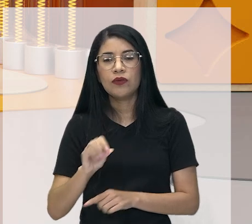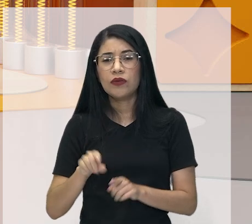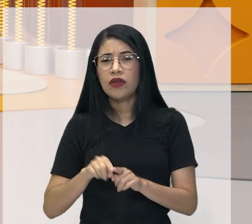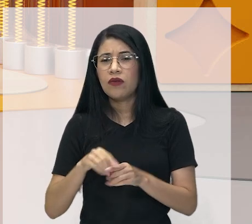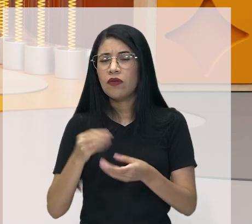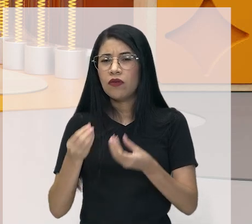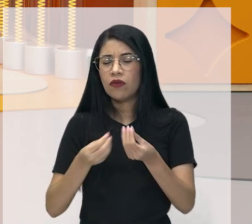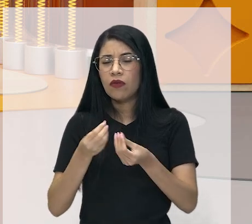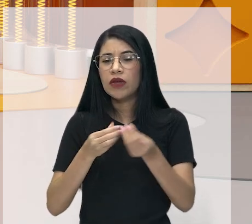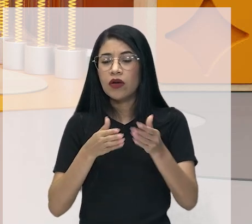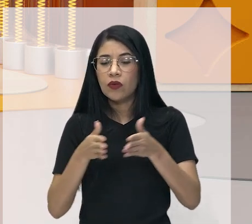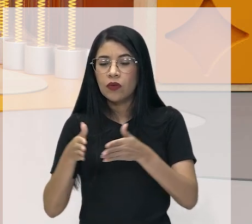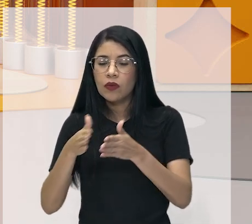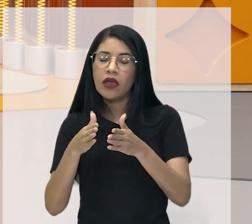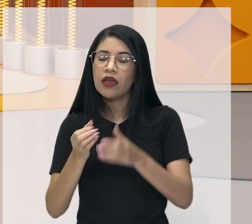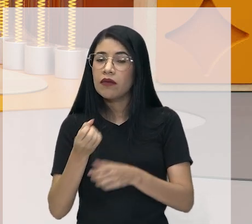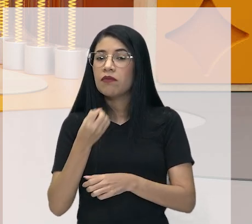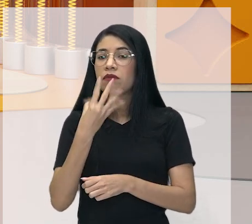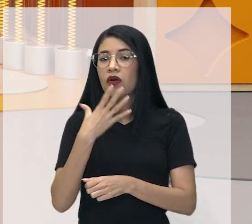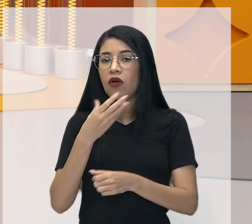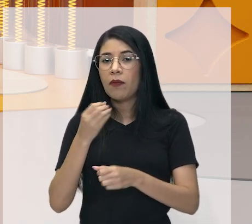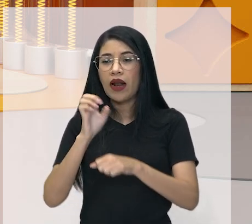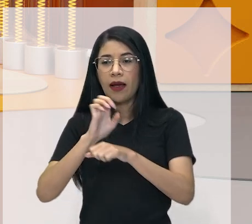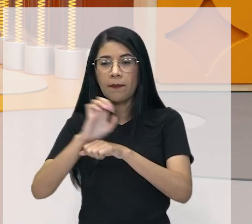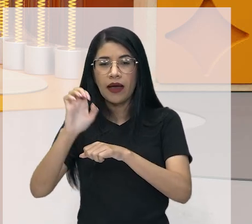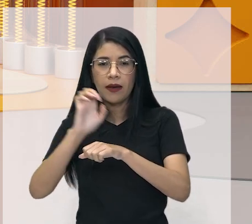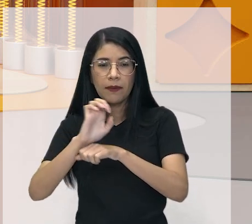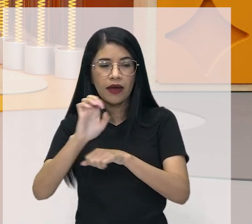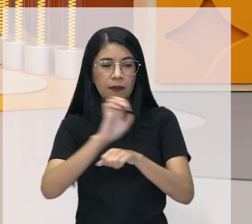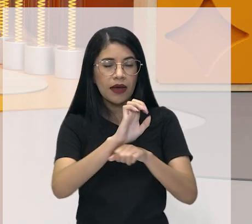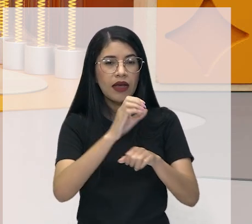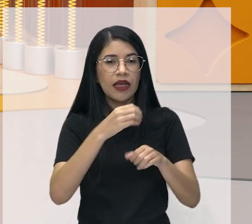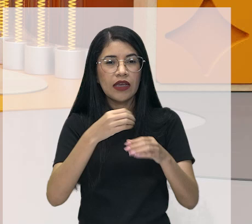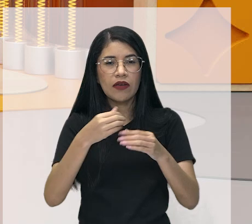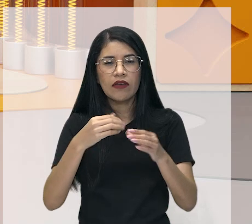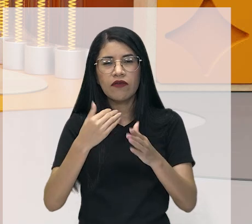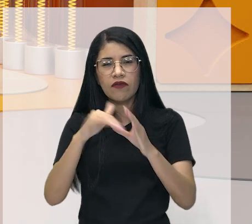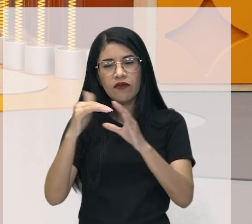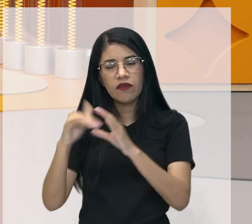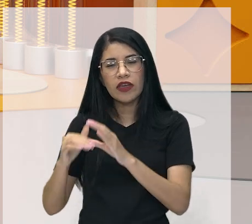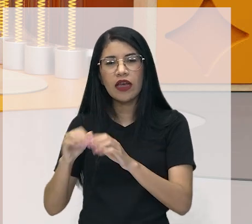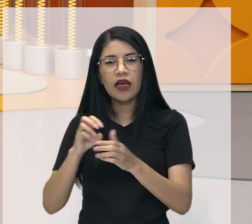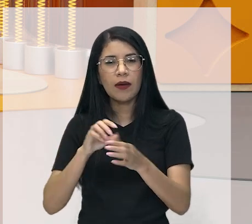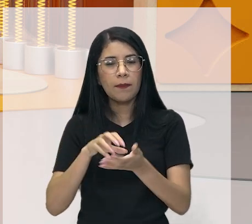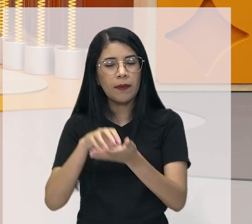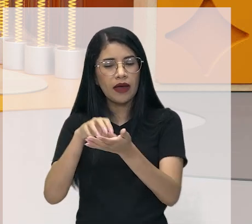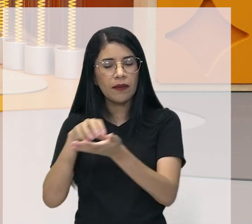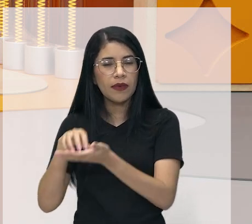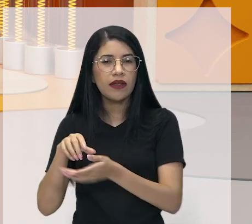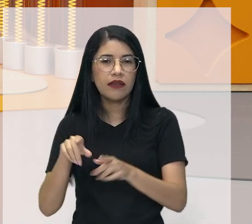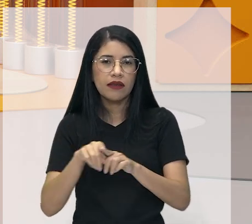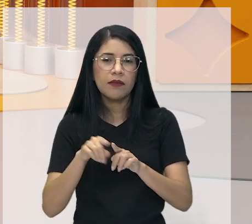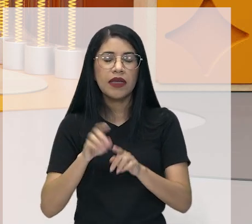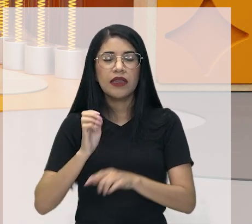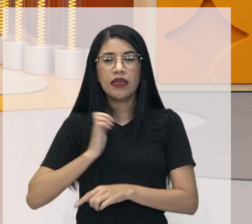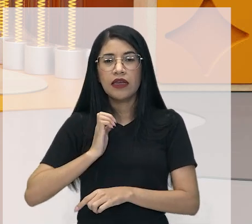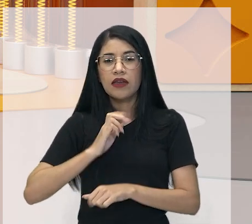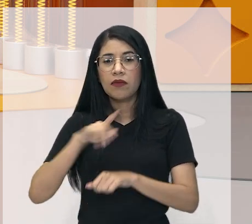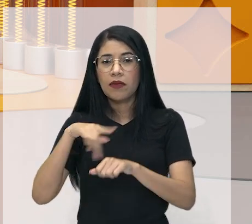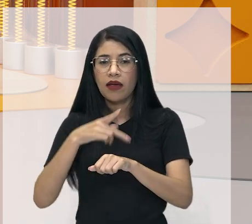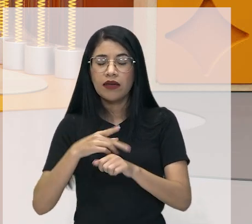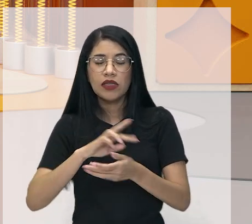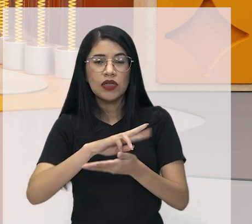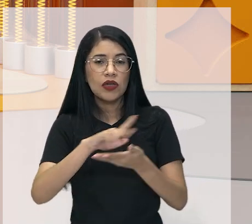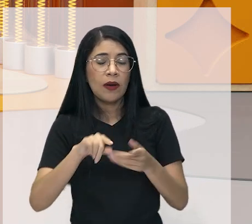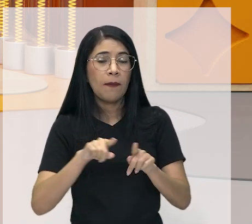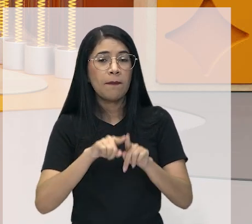mundo, muito privilegiados, e que além de nós termos países muito ricos, nós temos outros